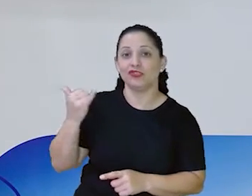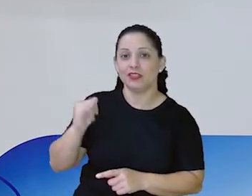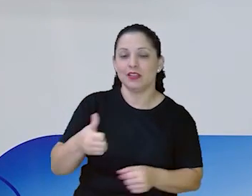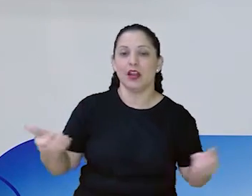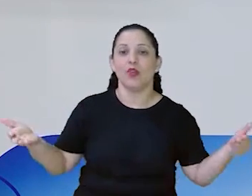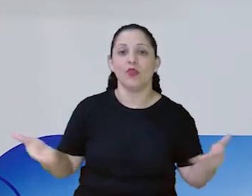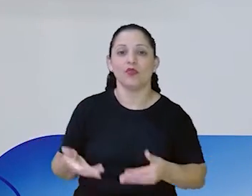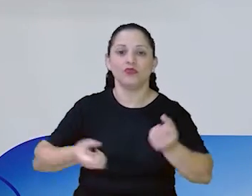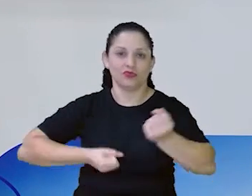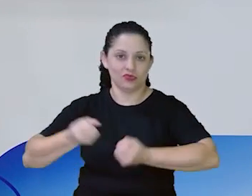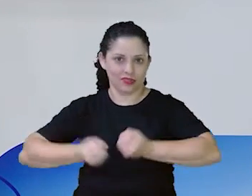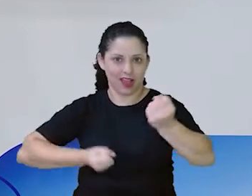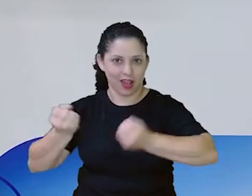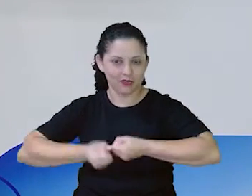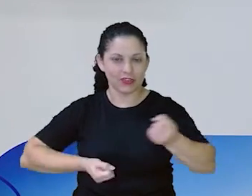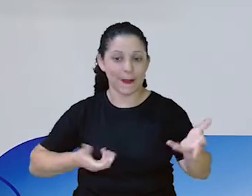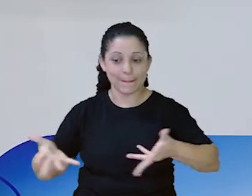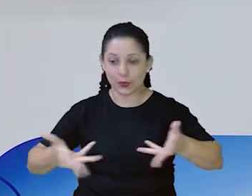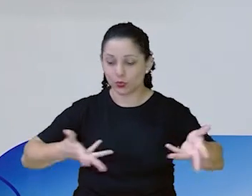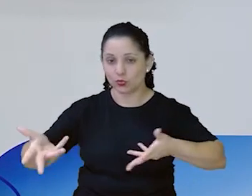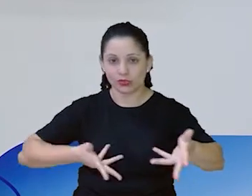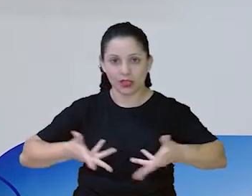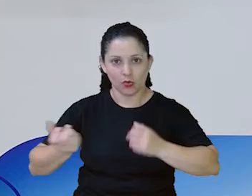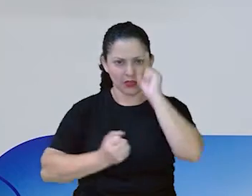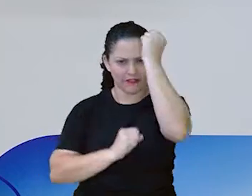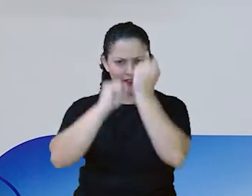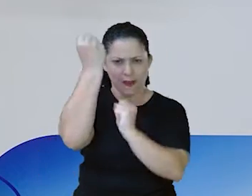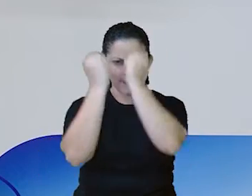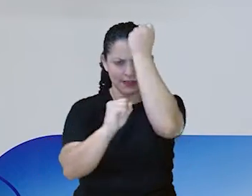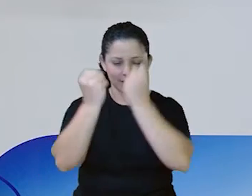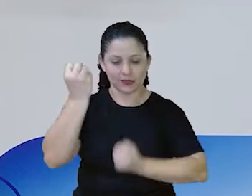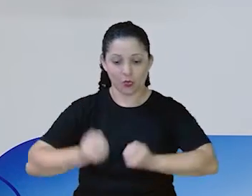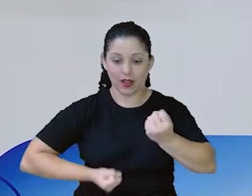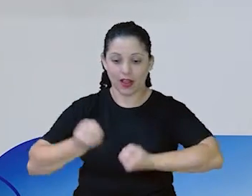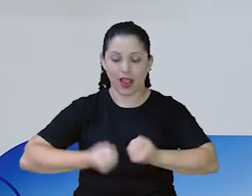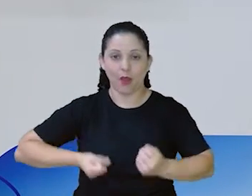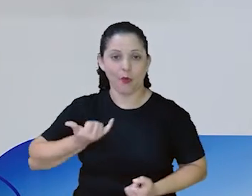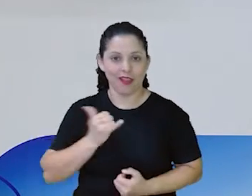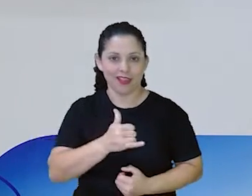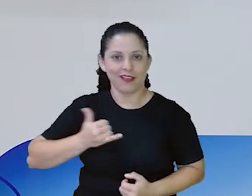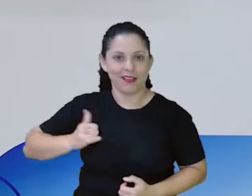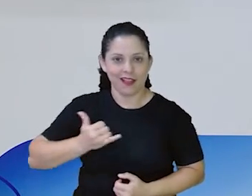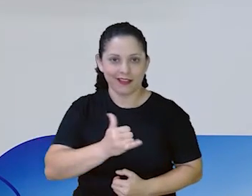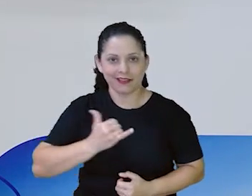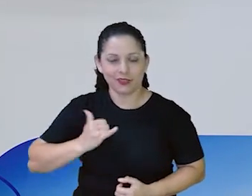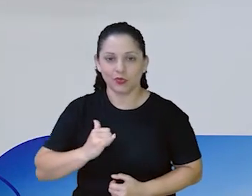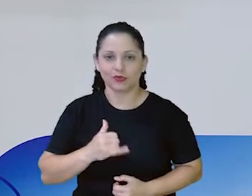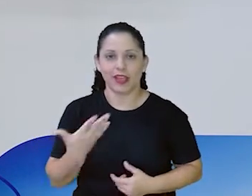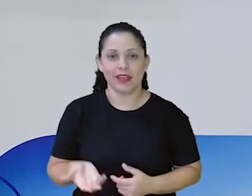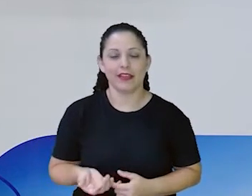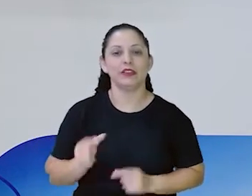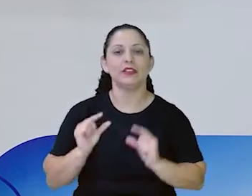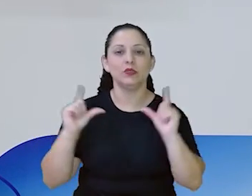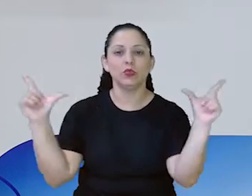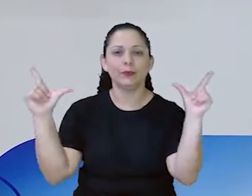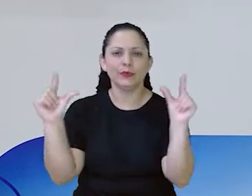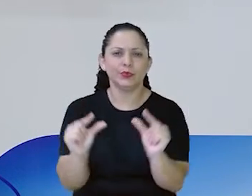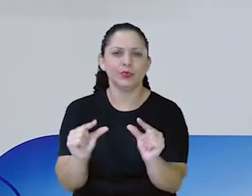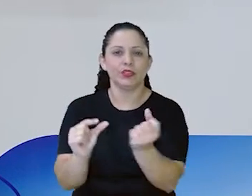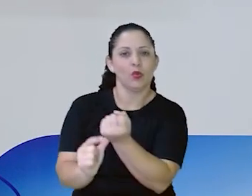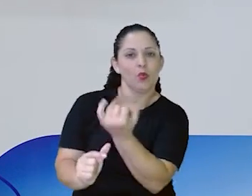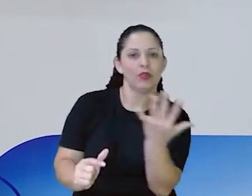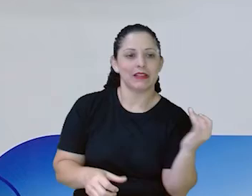carros hoje, a produção de carros híbridos ou carros elétricos, para que a gente não tenha grande quantidade de gases que